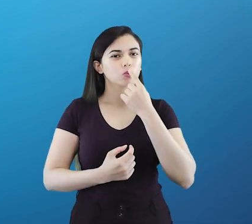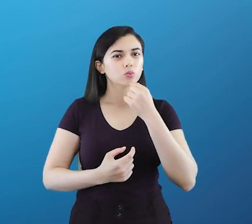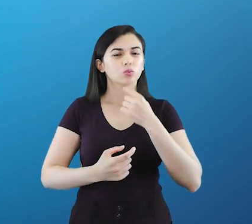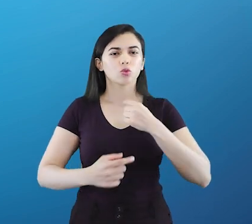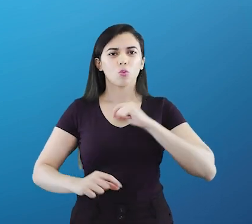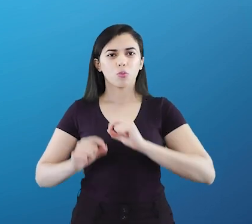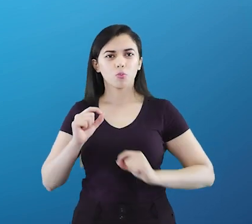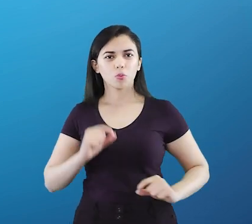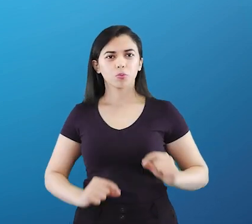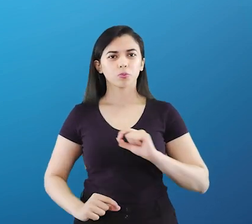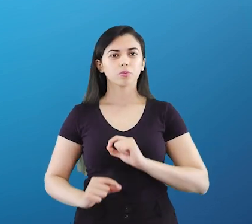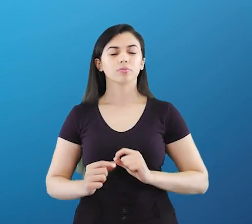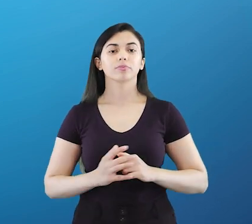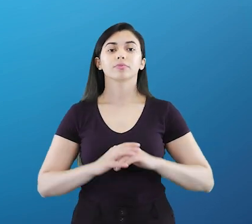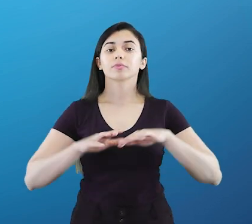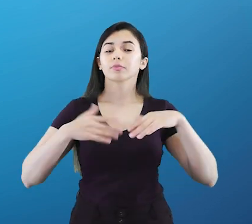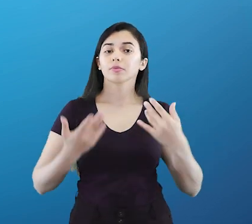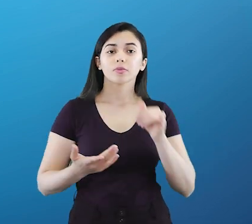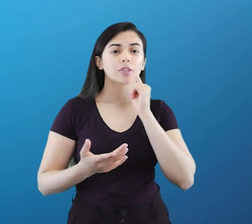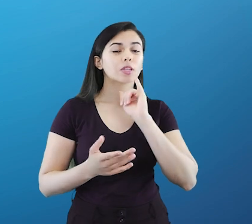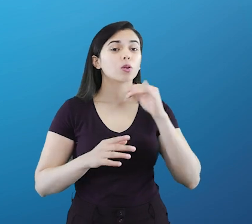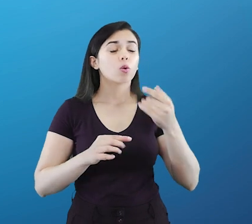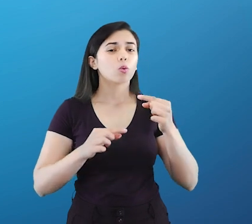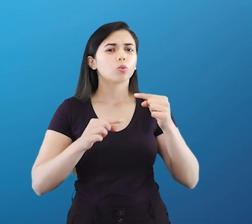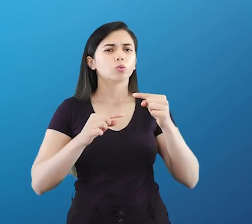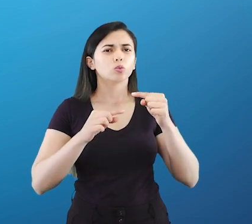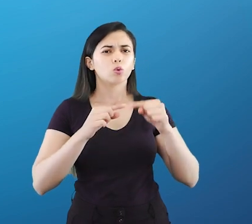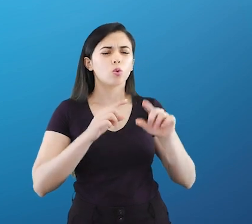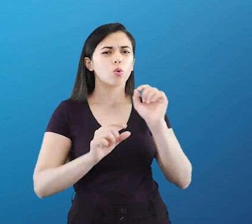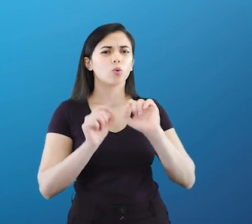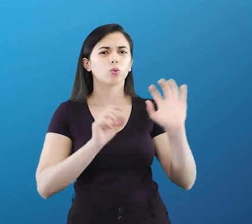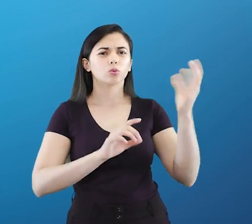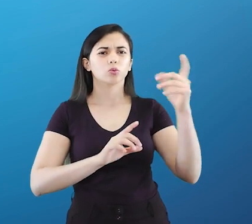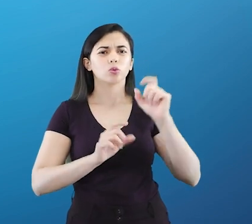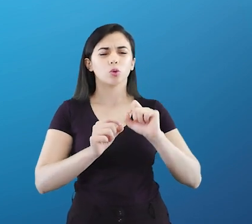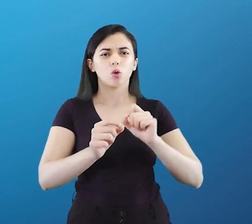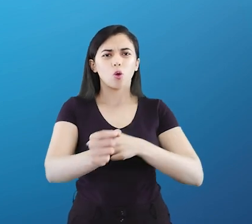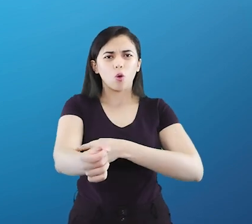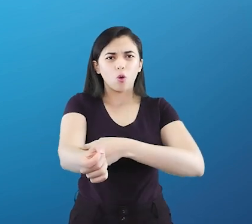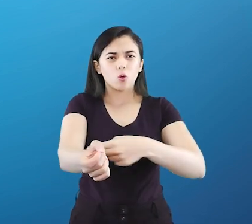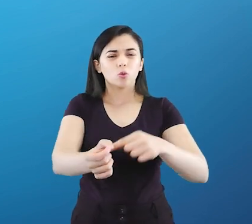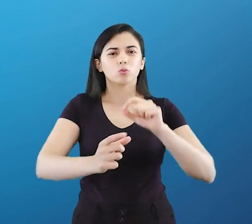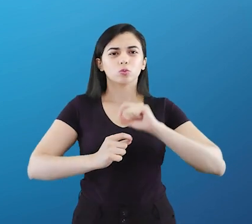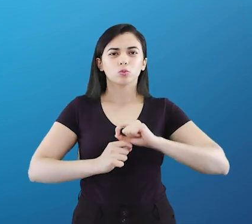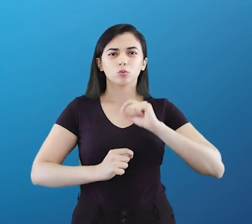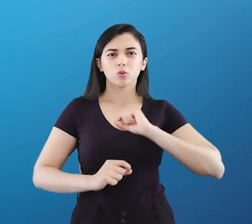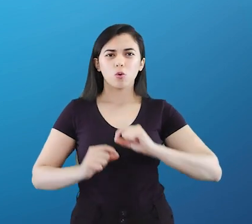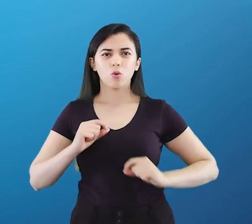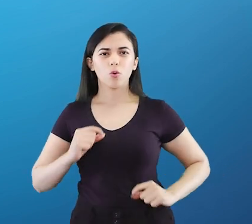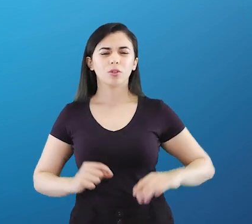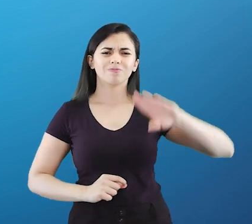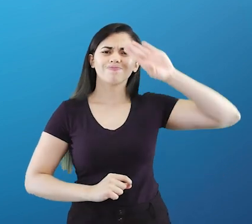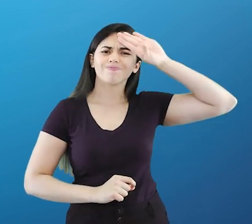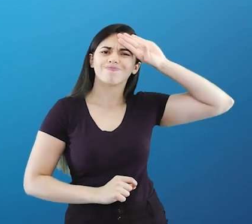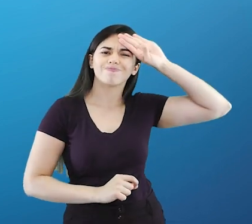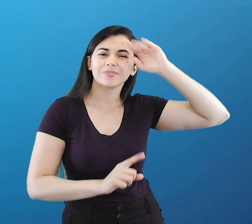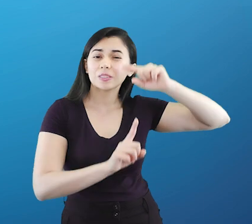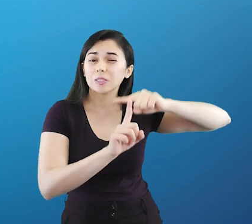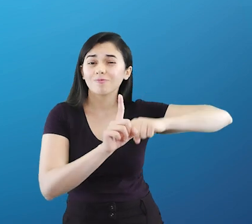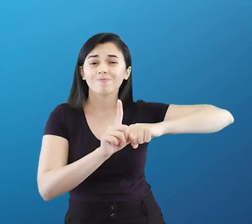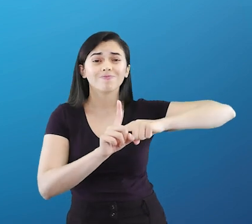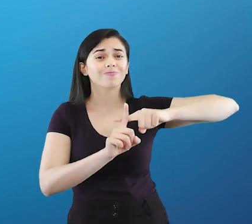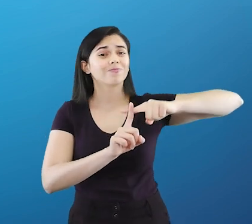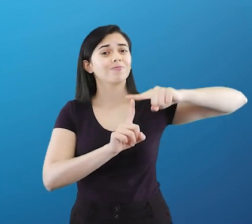as hemácias. Quando há o rompimento dessa hemácia para a liberação de novos parasitas, aqui nós temos uma febre muito alta.